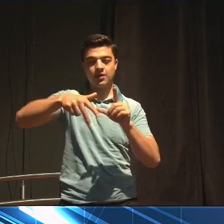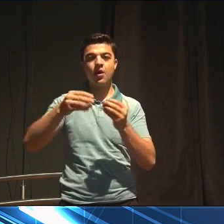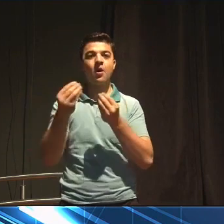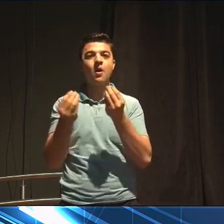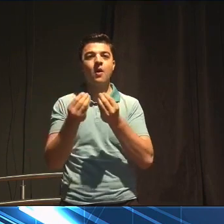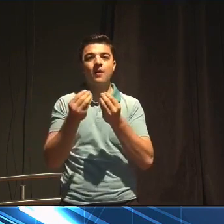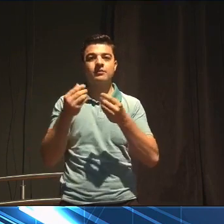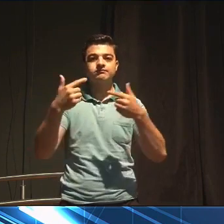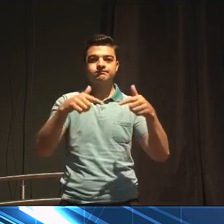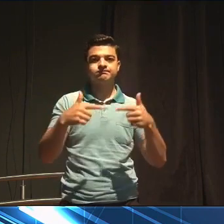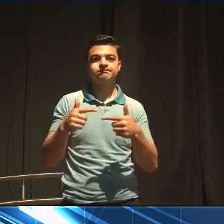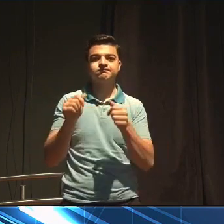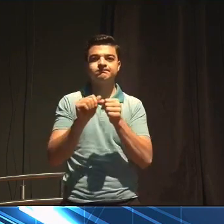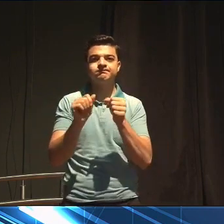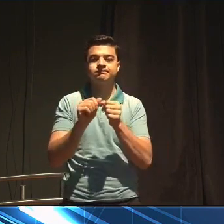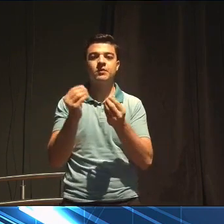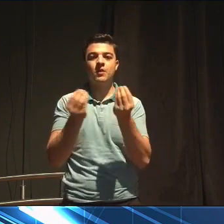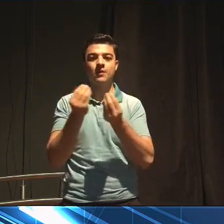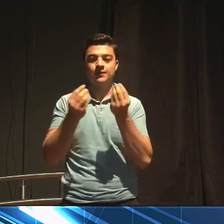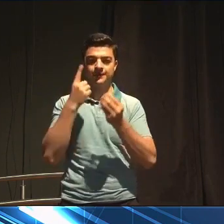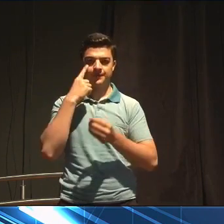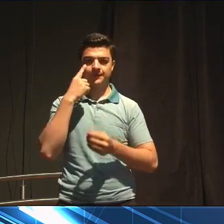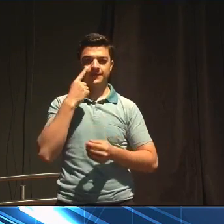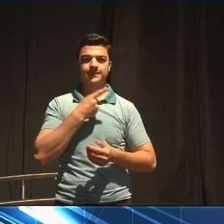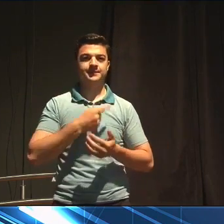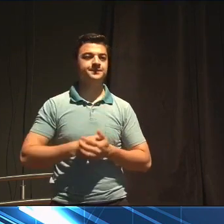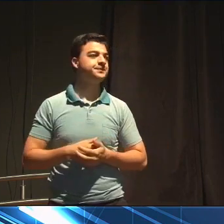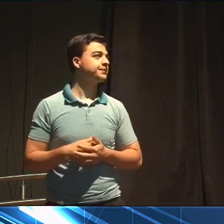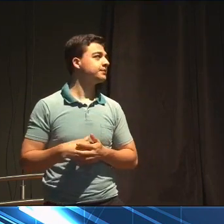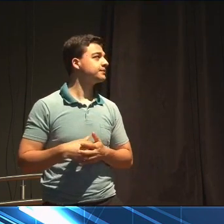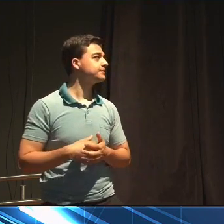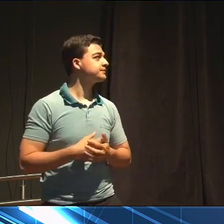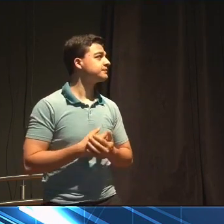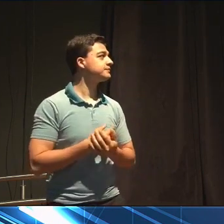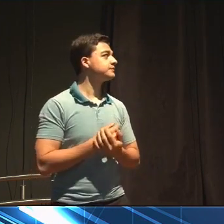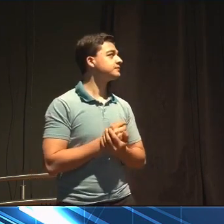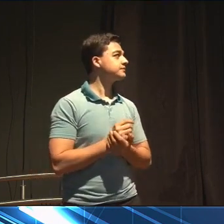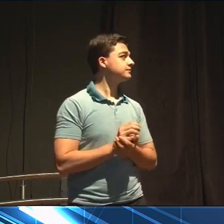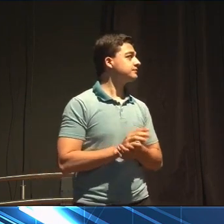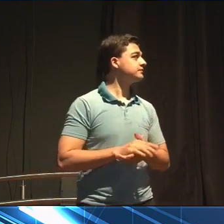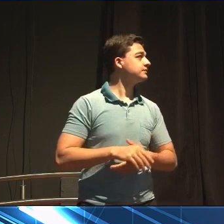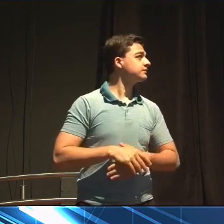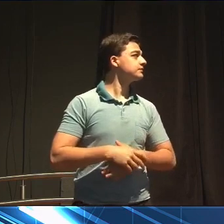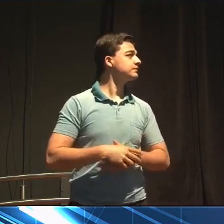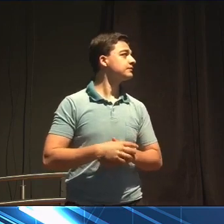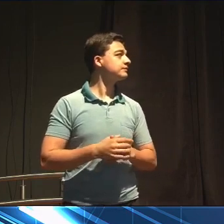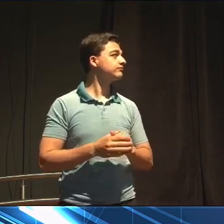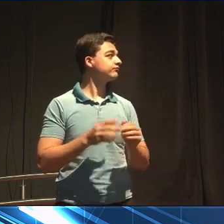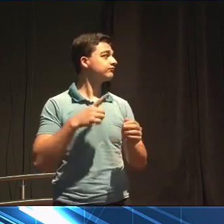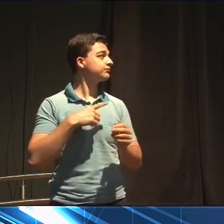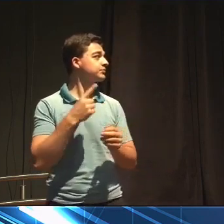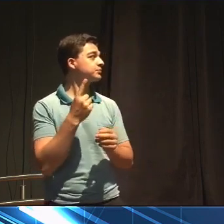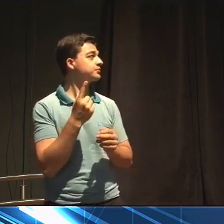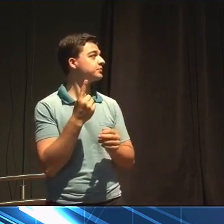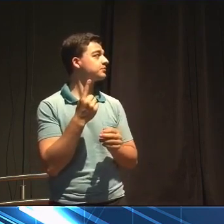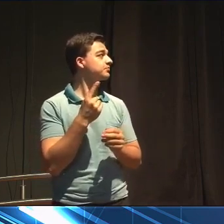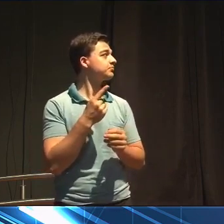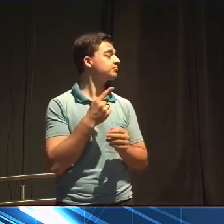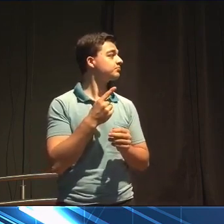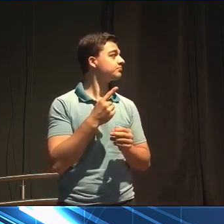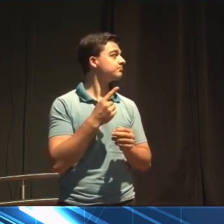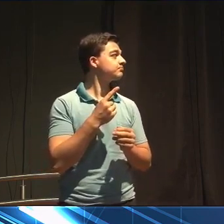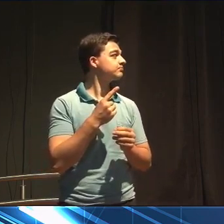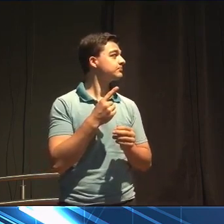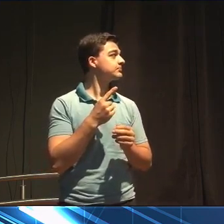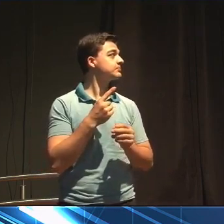ele é legal porque ele ilustra bastante, a agilidade que se ganha com isso, tá? Aqui eu tenho 2 pessoas, desse lado